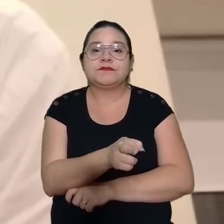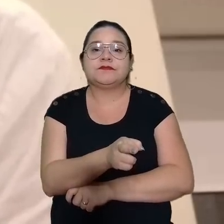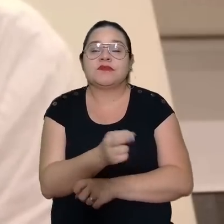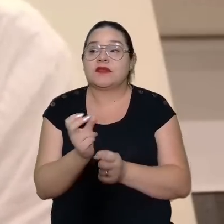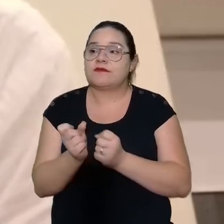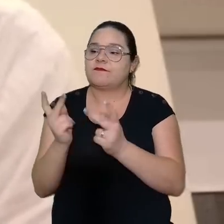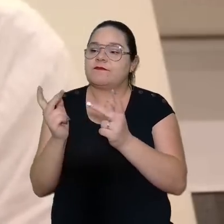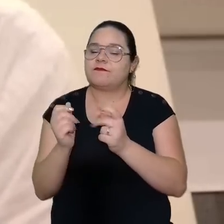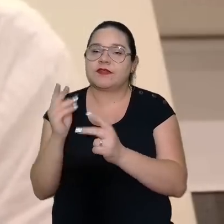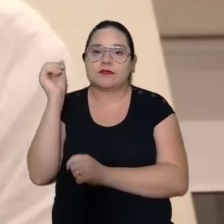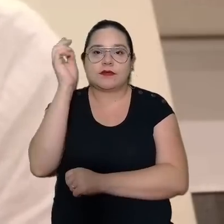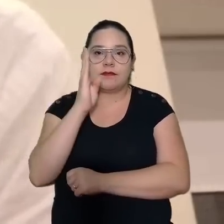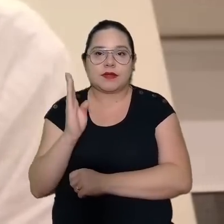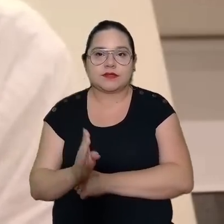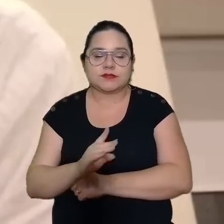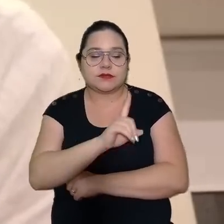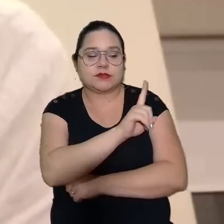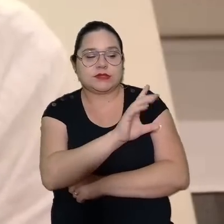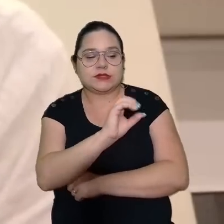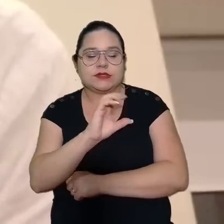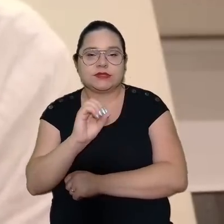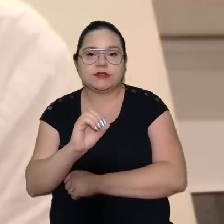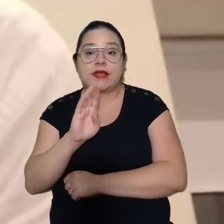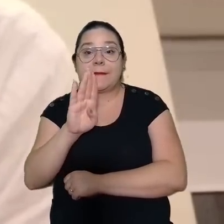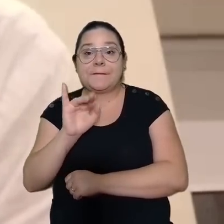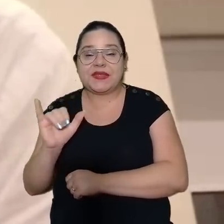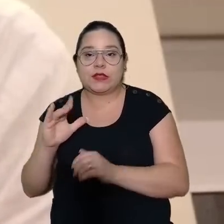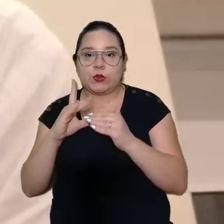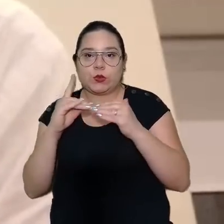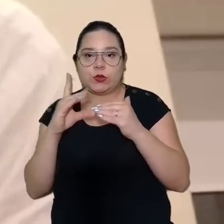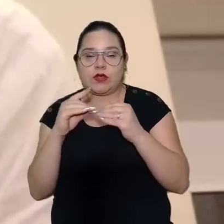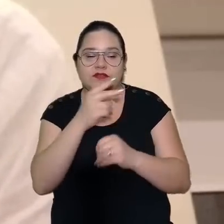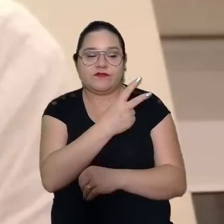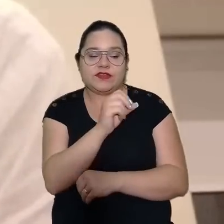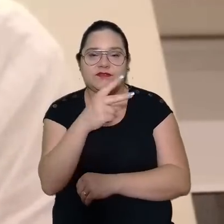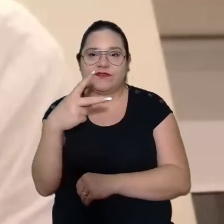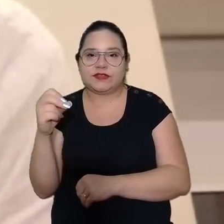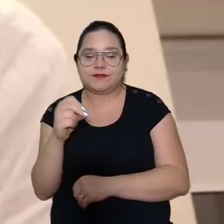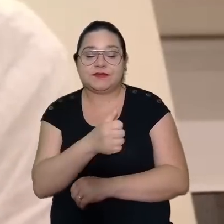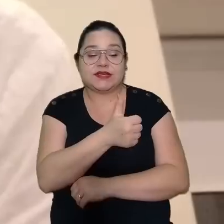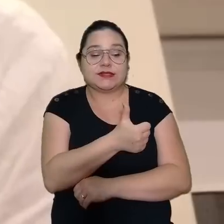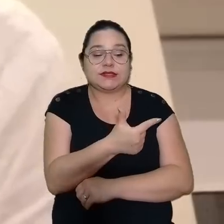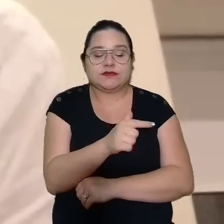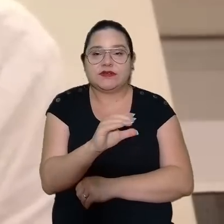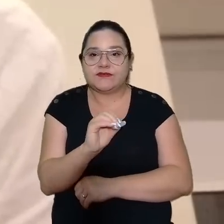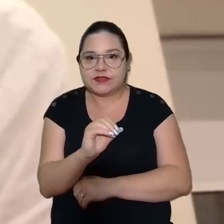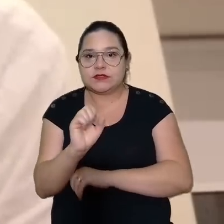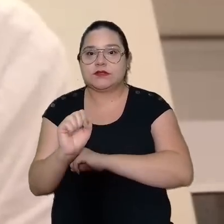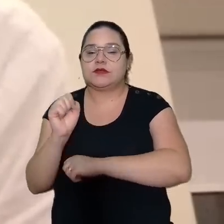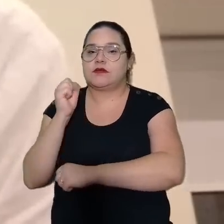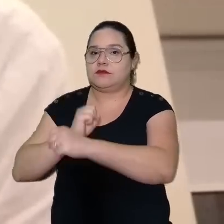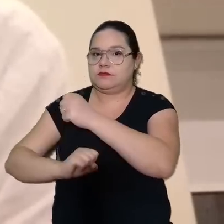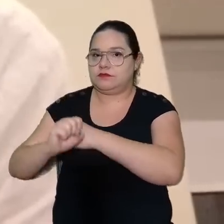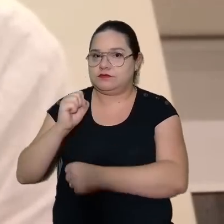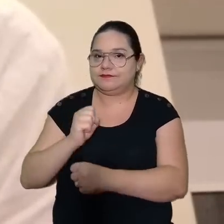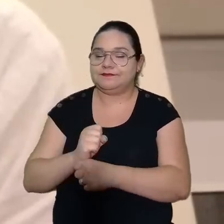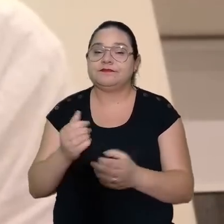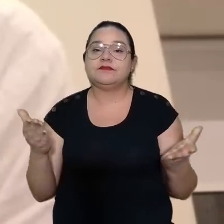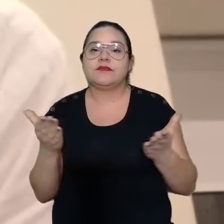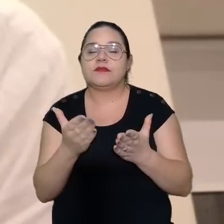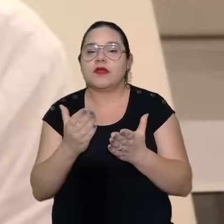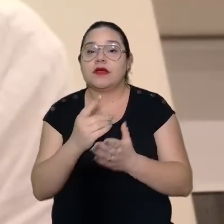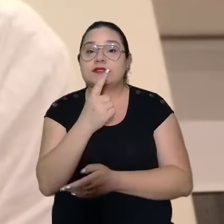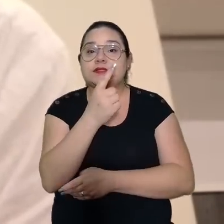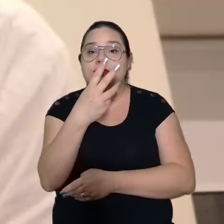passaram de 100 bilhões de dólares em 2020 para 120 o ano passado, e esse ano vão ultrapassar 130